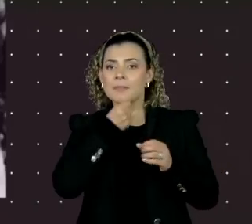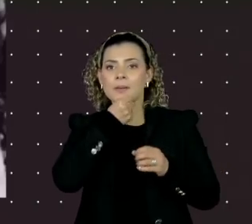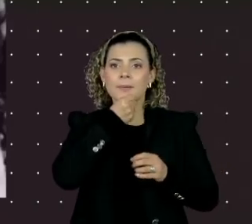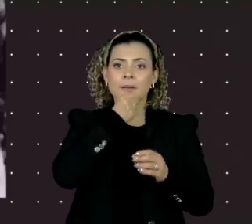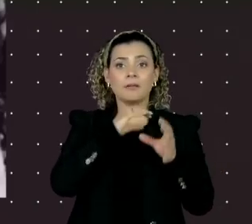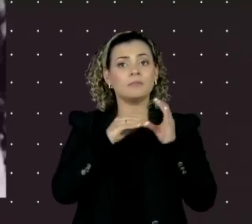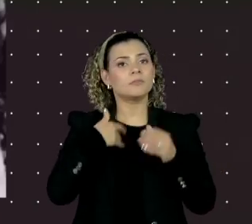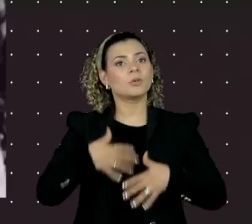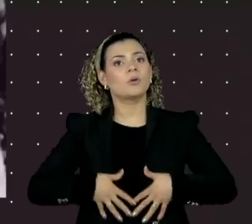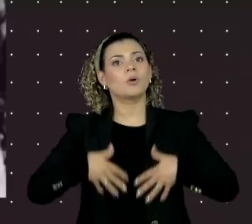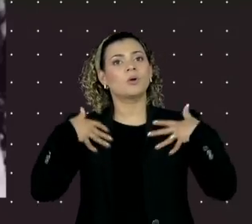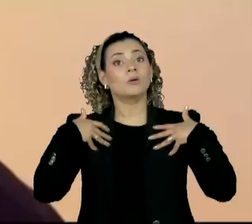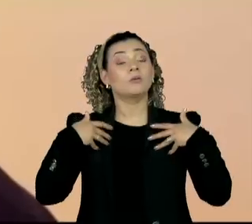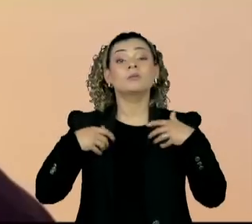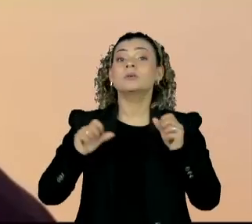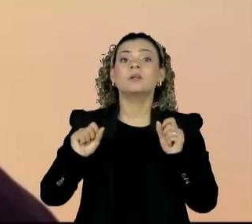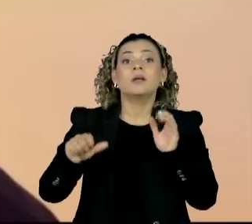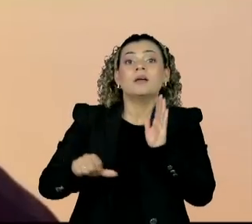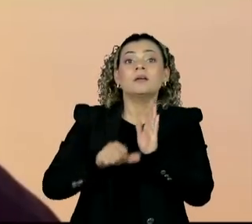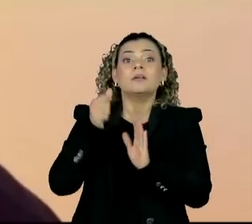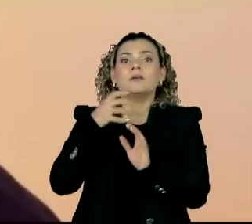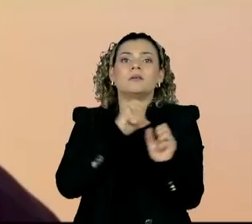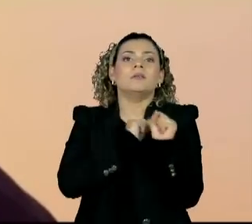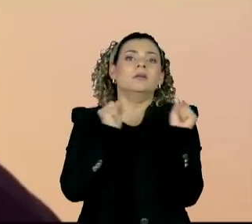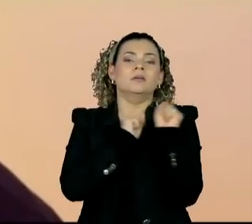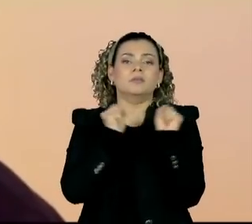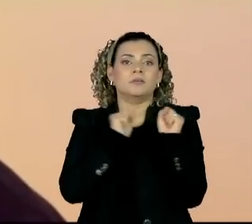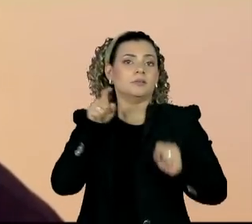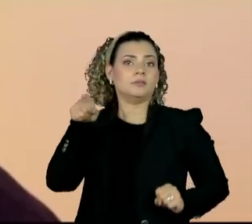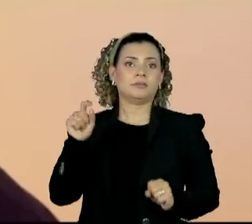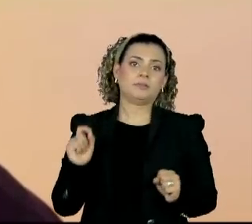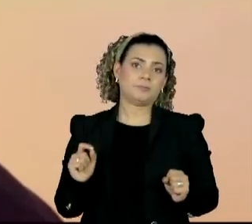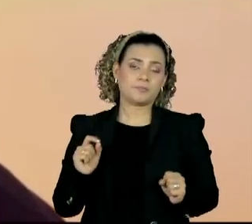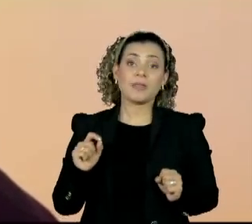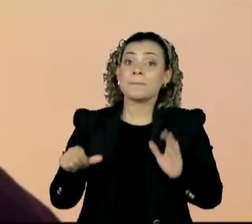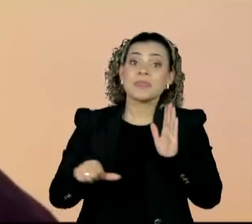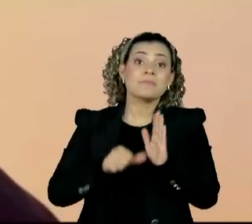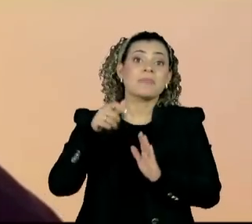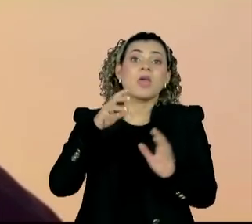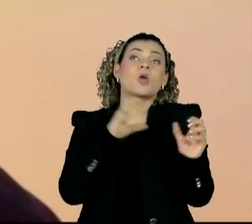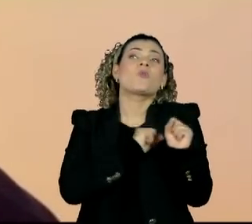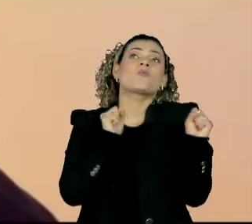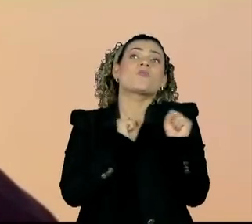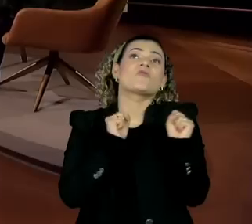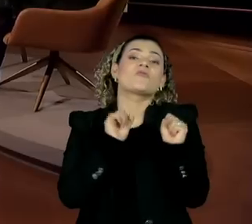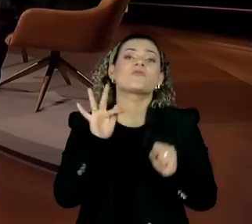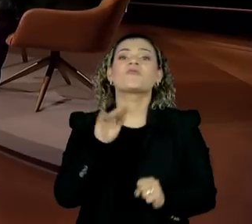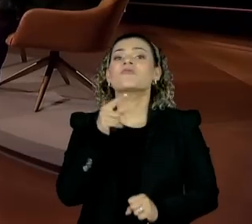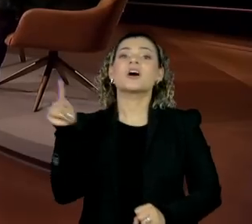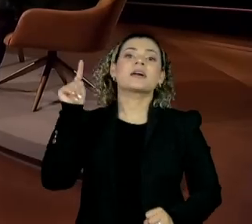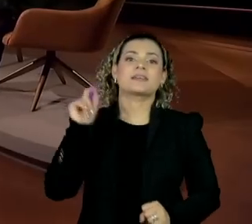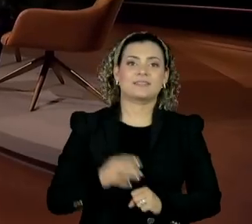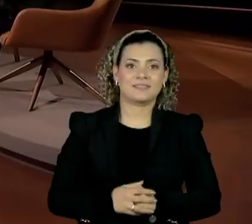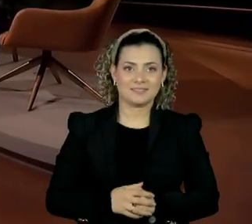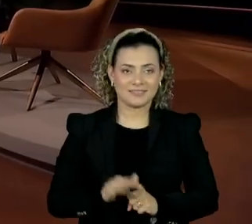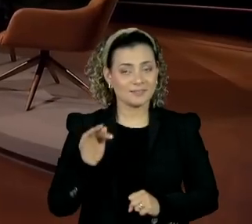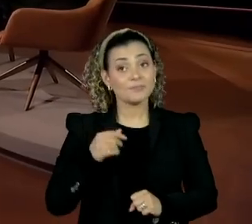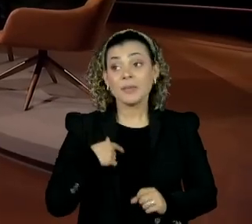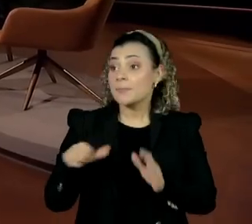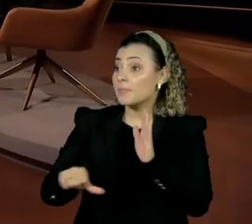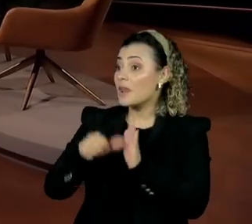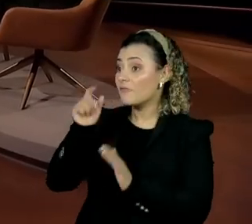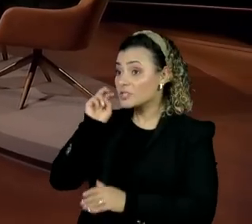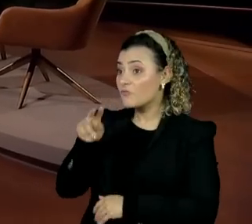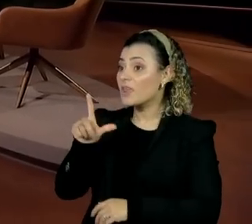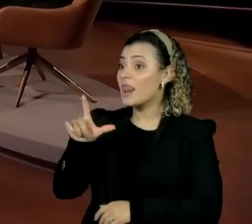muito orgulho em dizer que eu fui um dos primeiros fãs da Fernanda. Quem sabe o primeiro grande fã da Fernanda? A primeira vez que eu vi o Léo foi